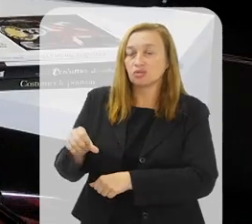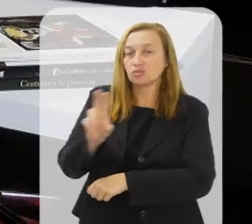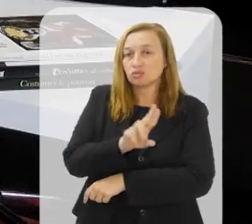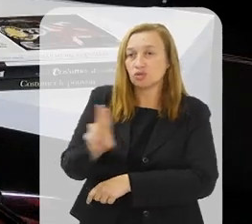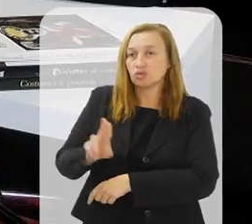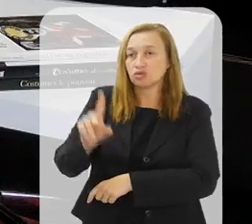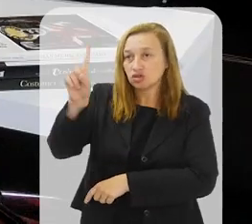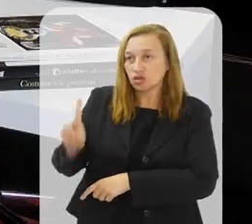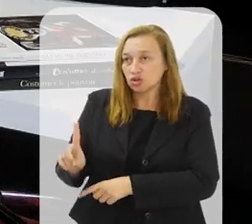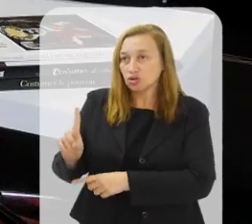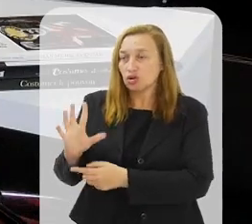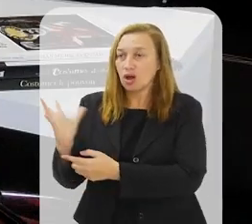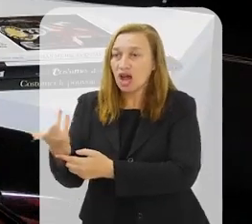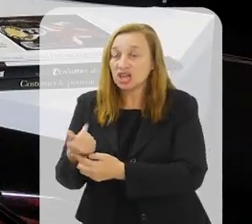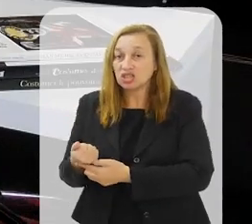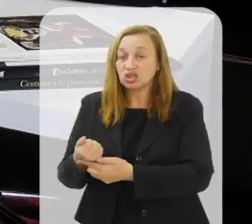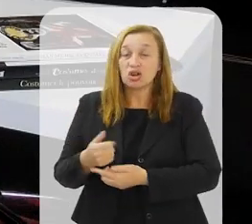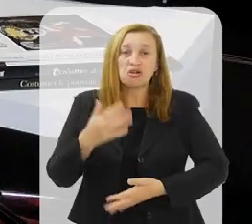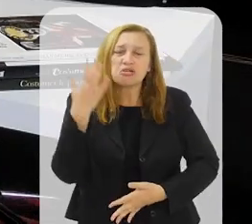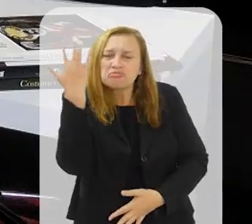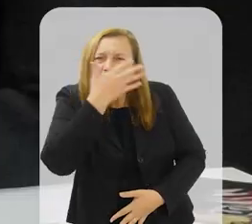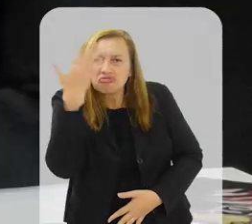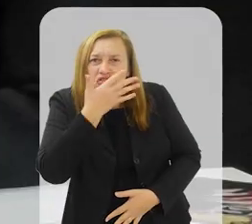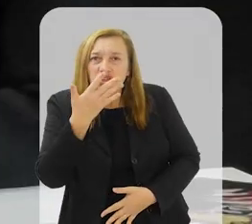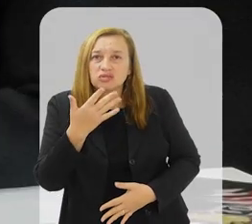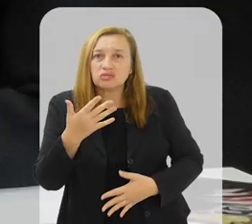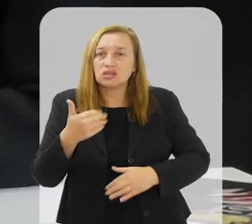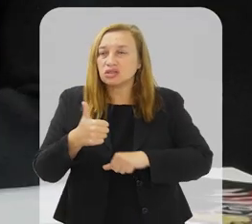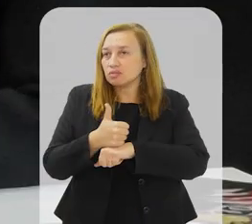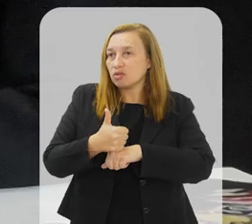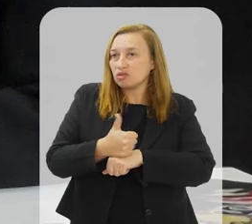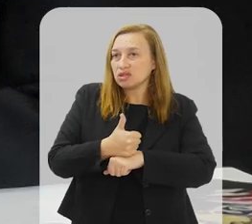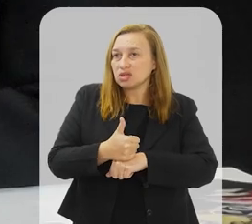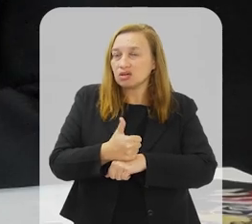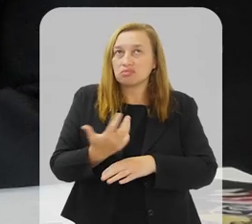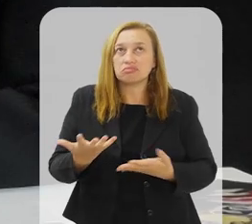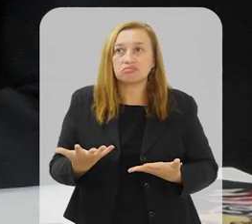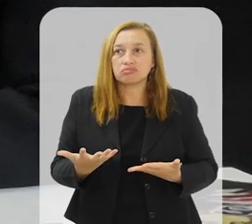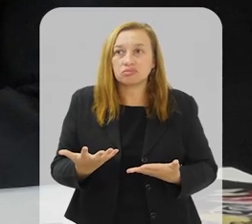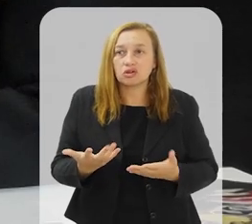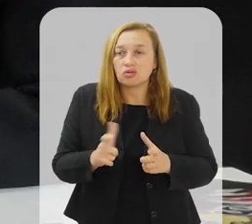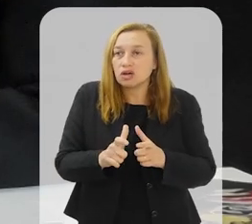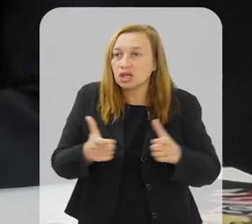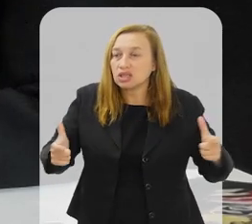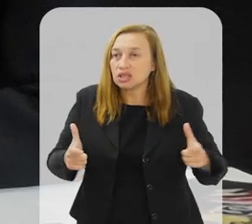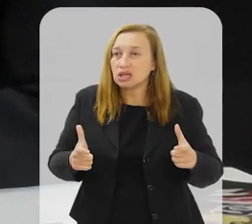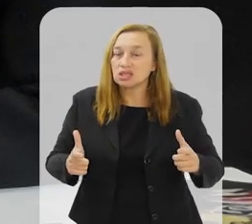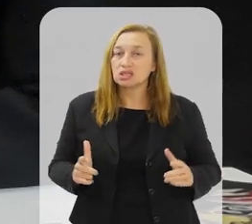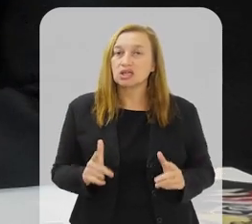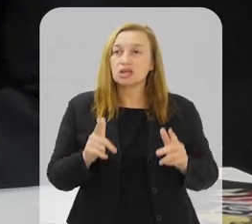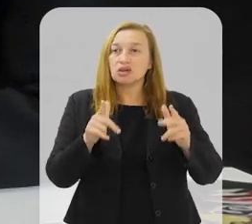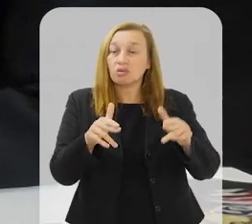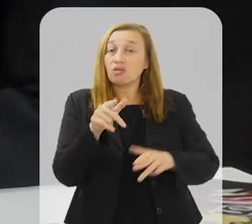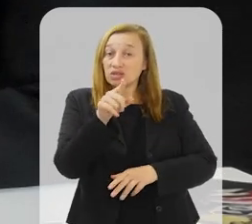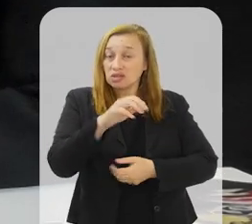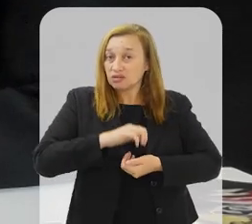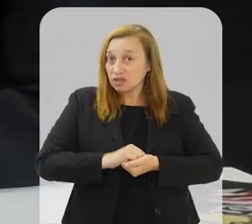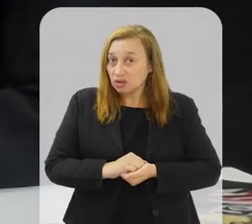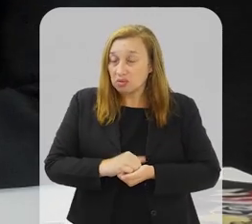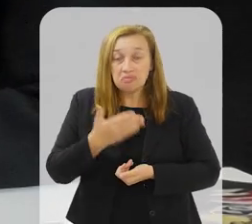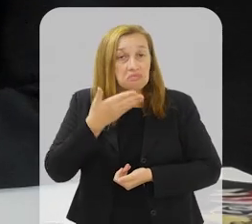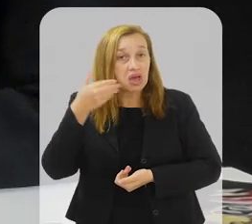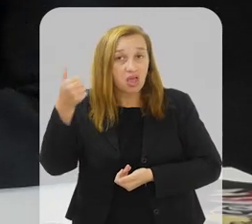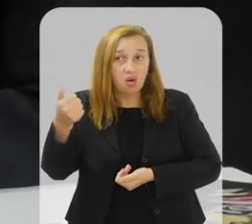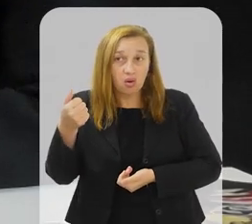eh essa essa função com tanta abrangência do que você na